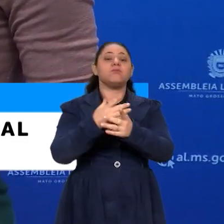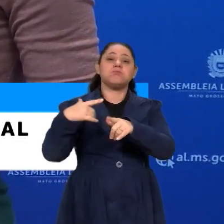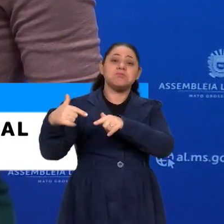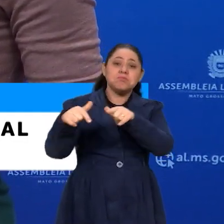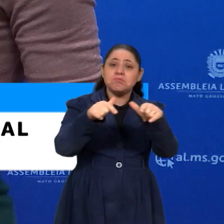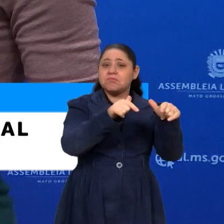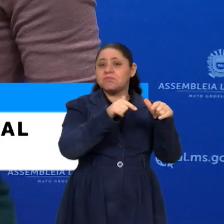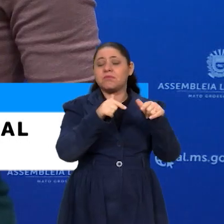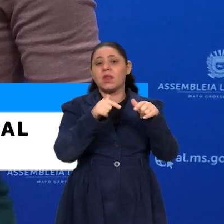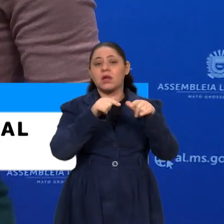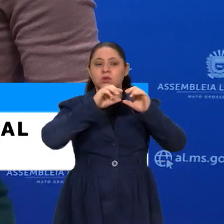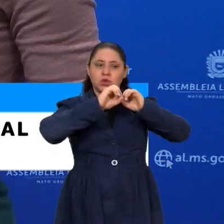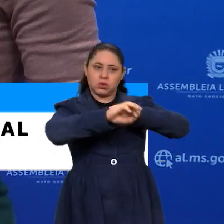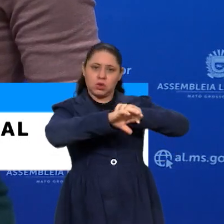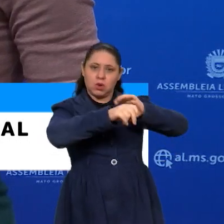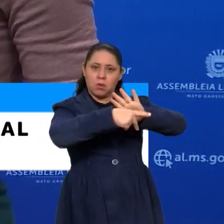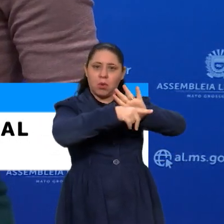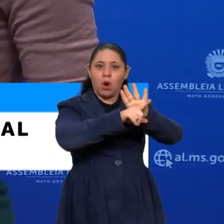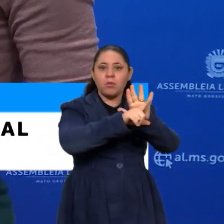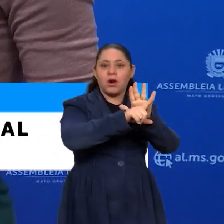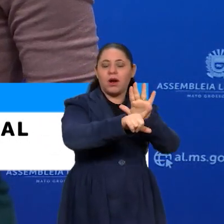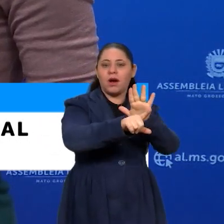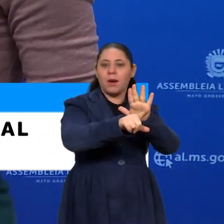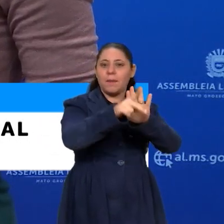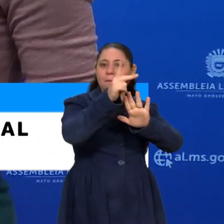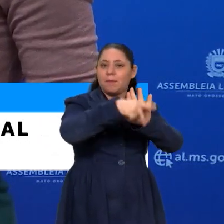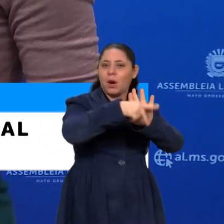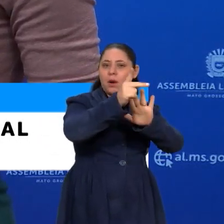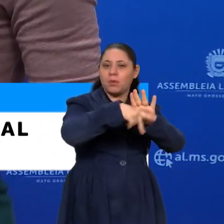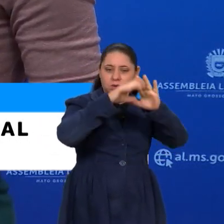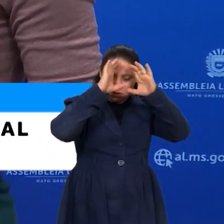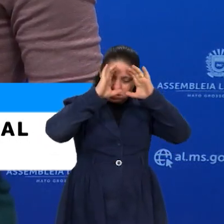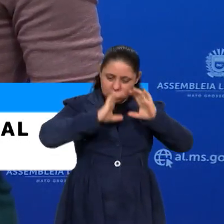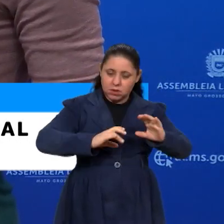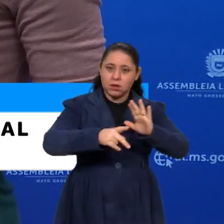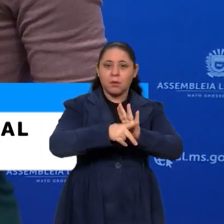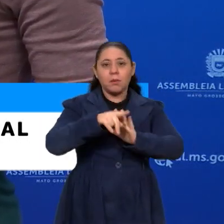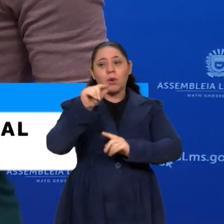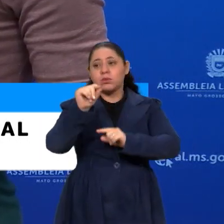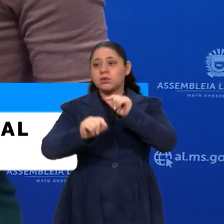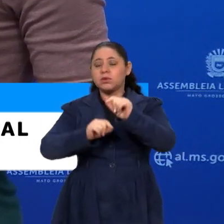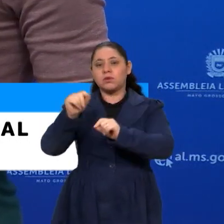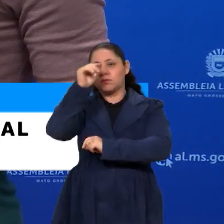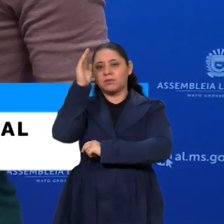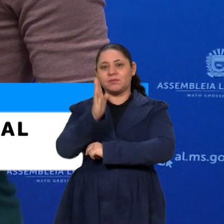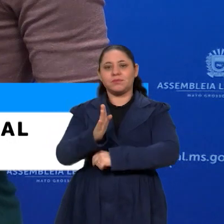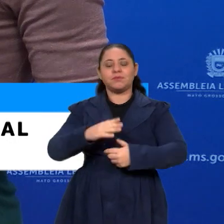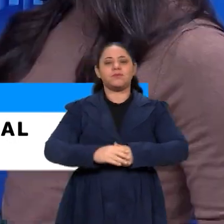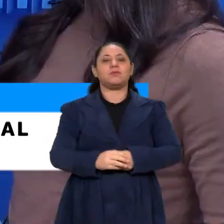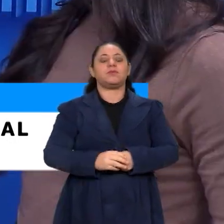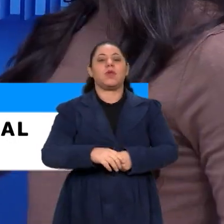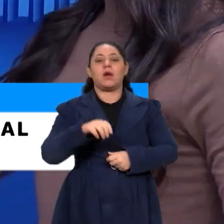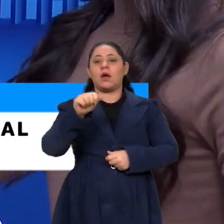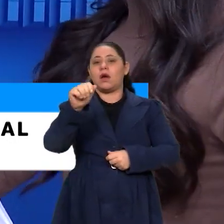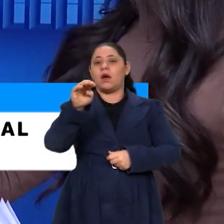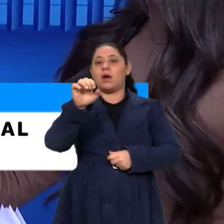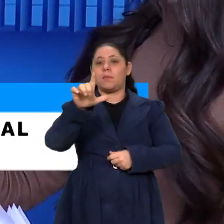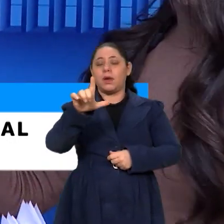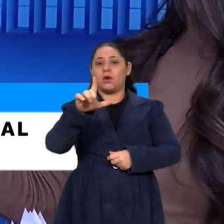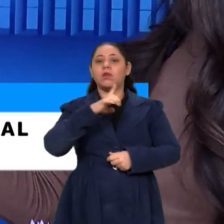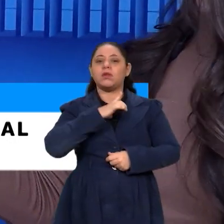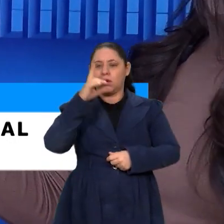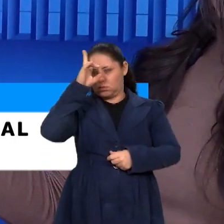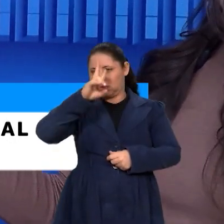estão funcionando, levando educação legislativa, levando programas de cidadania para todo o Brasil. A ABEL tem